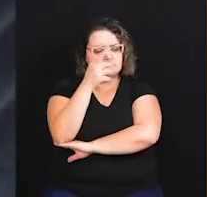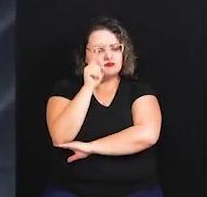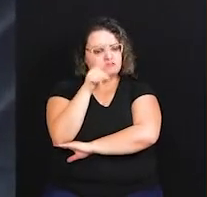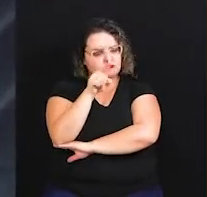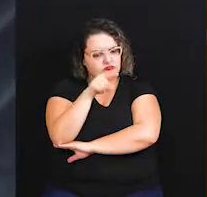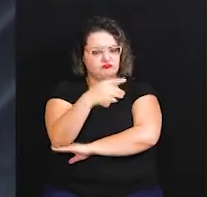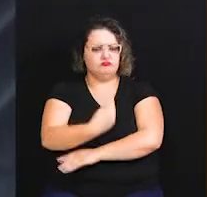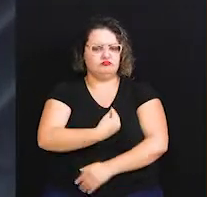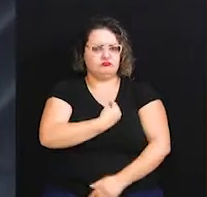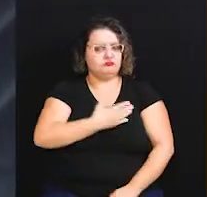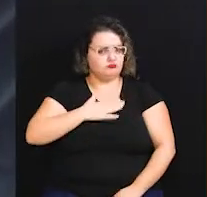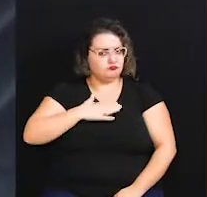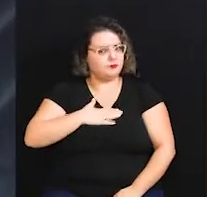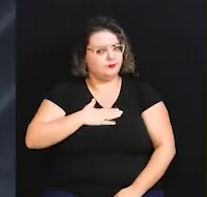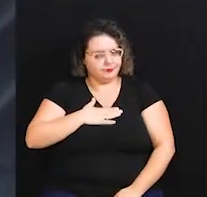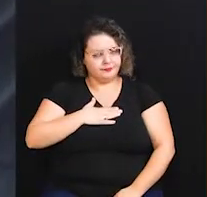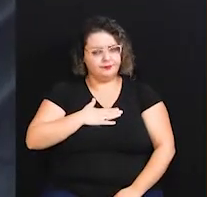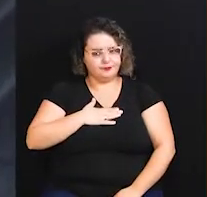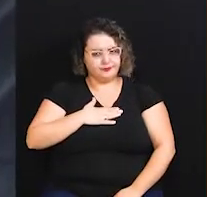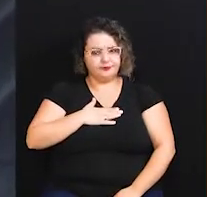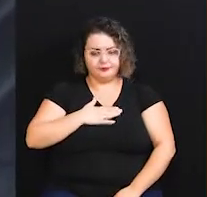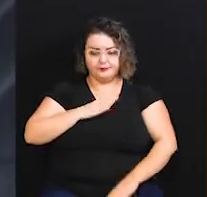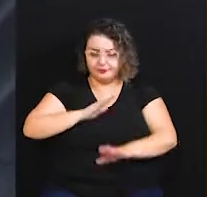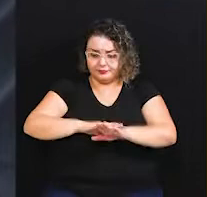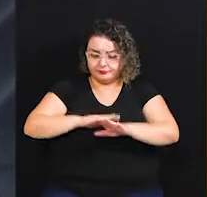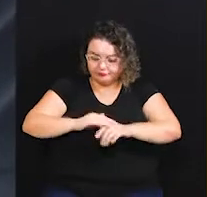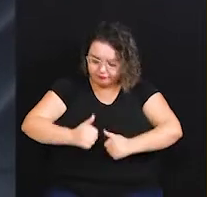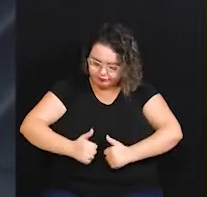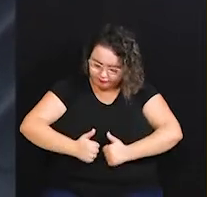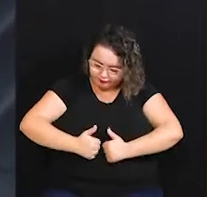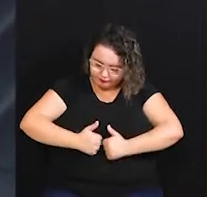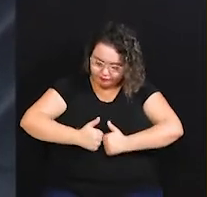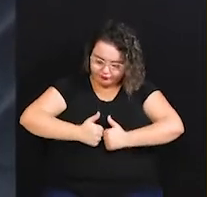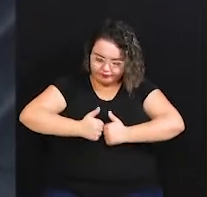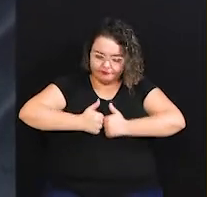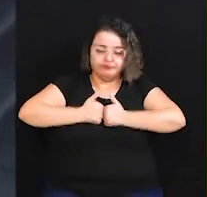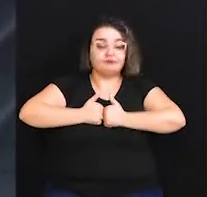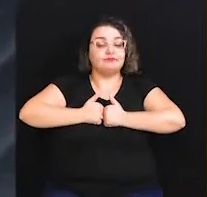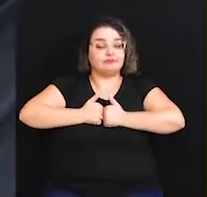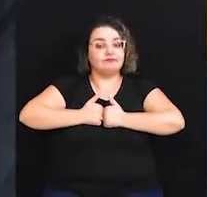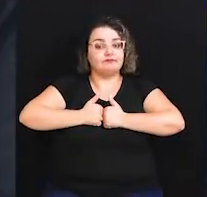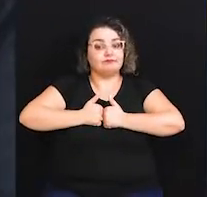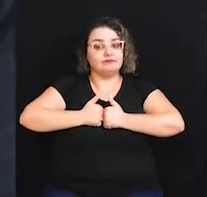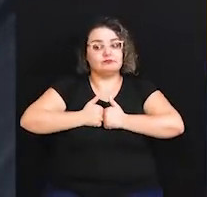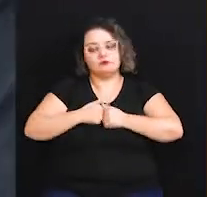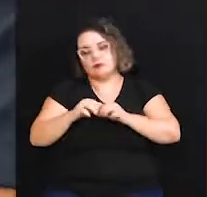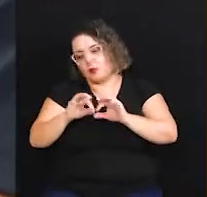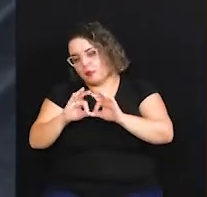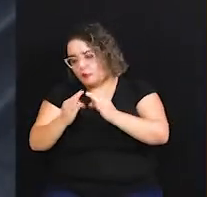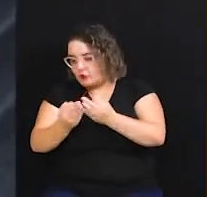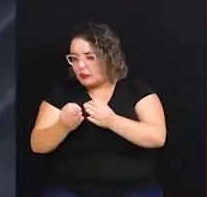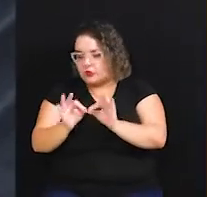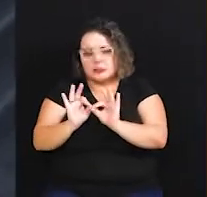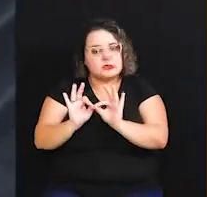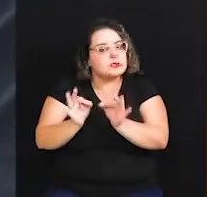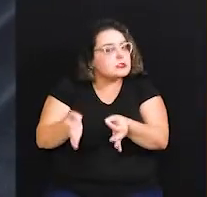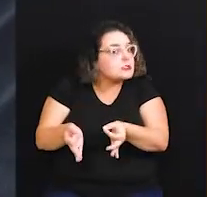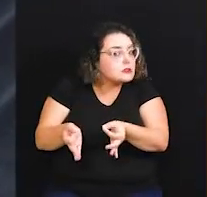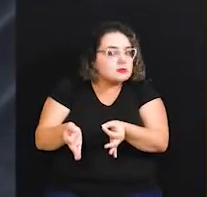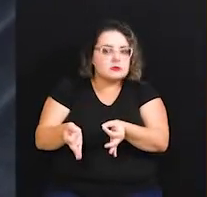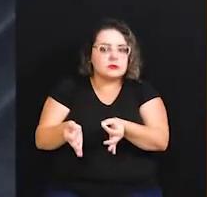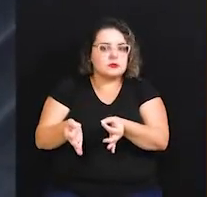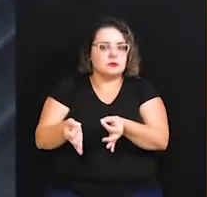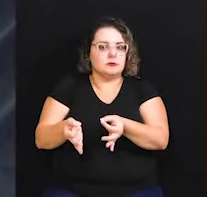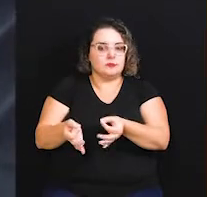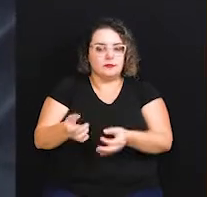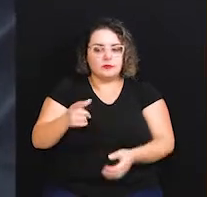Porque a música, ela atua muito, assim, na autoestima da pessoa, né? E eu vim de uma família muito simples e